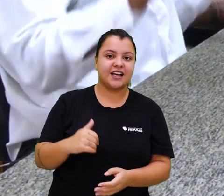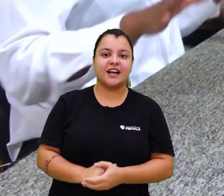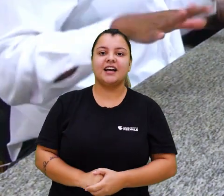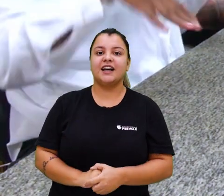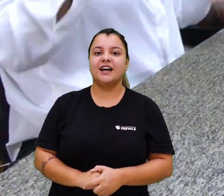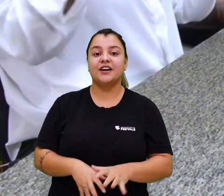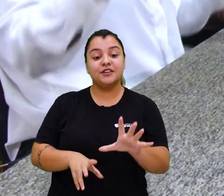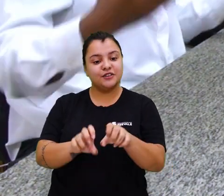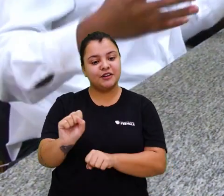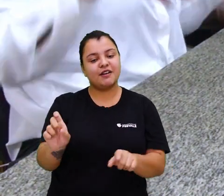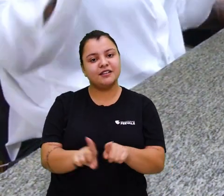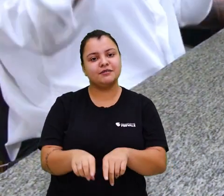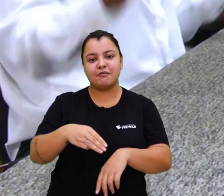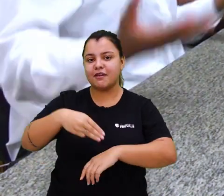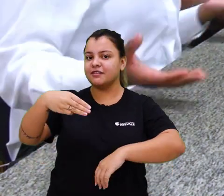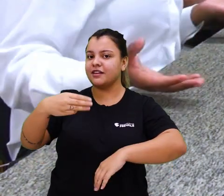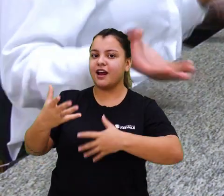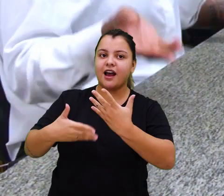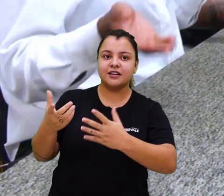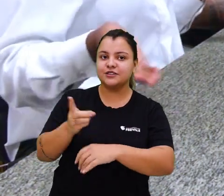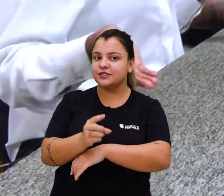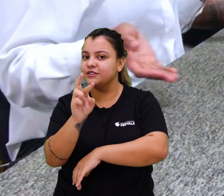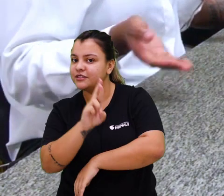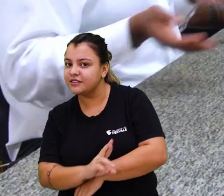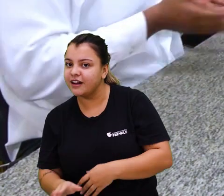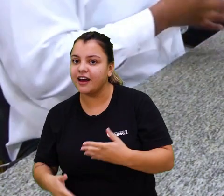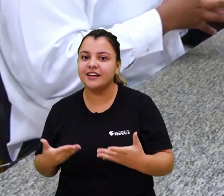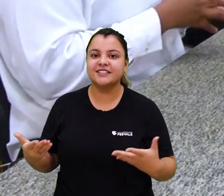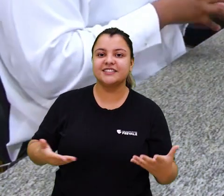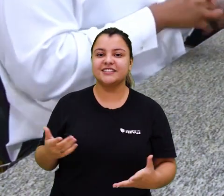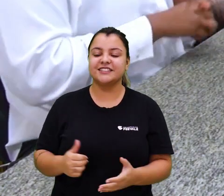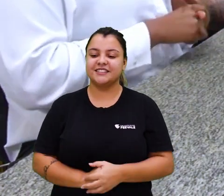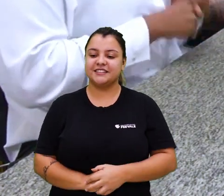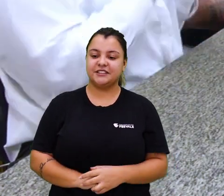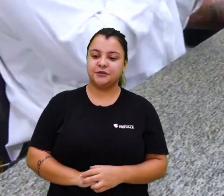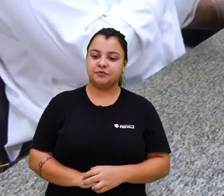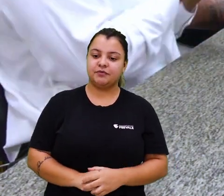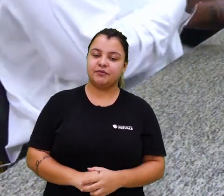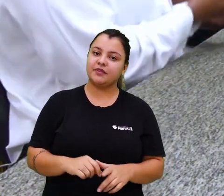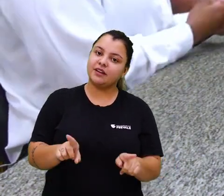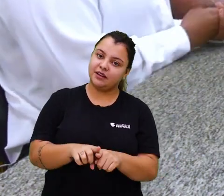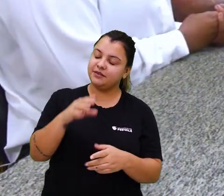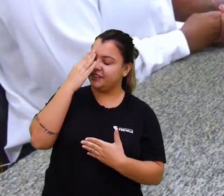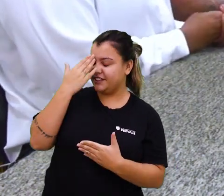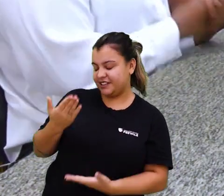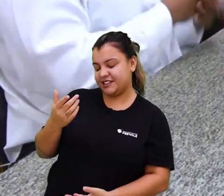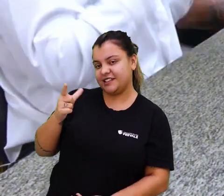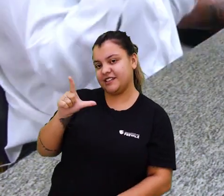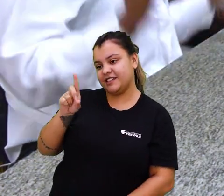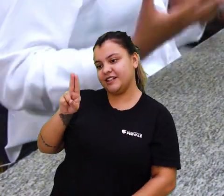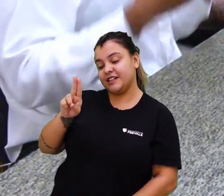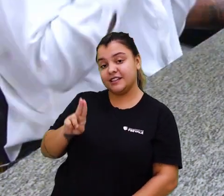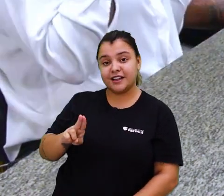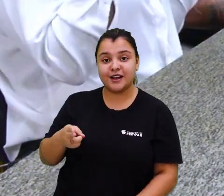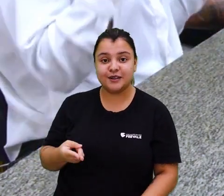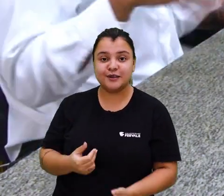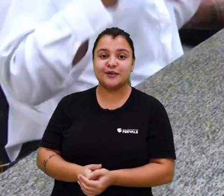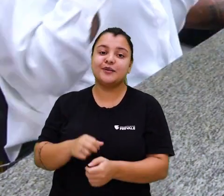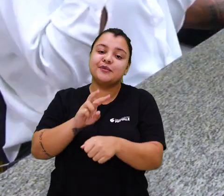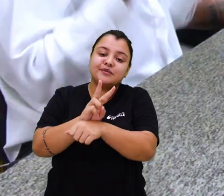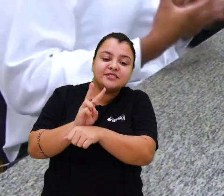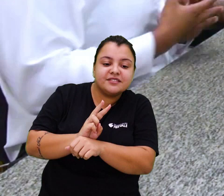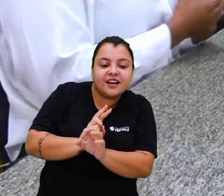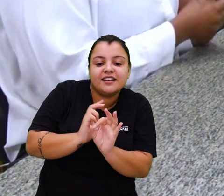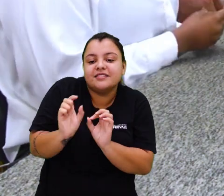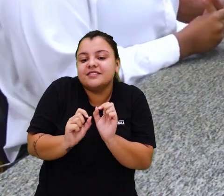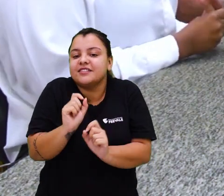formados fazendo um mestrado Talvez um doutorado Quem sabe né então também agradecer a Lu por todo Carisma por todo cuidado com